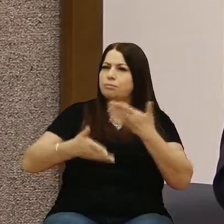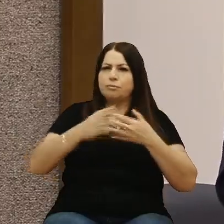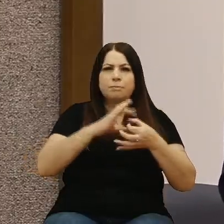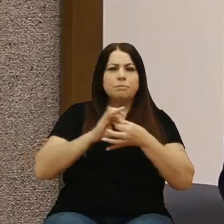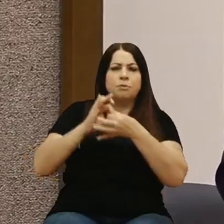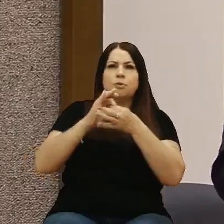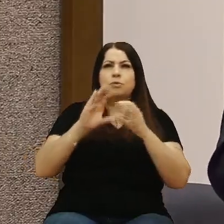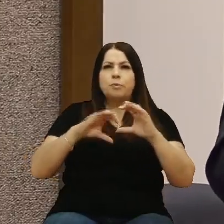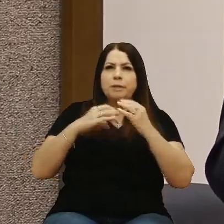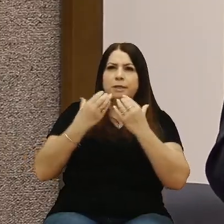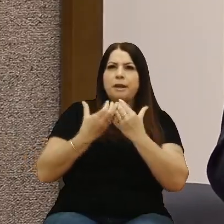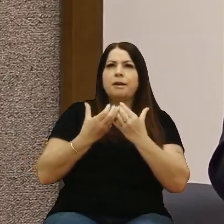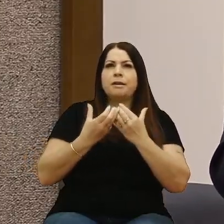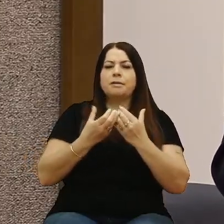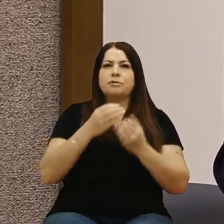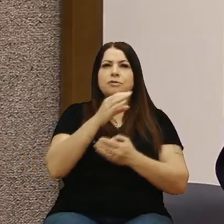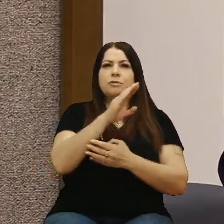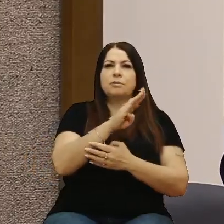comunidades, Belo,